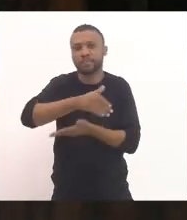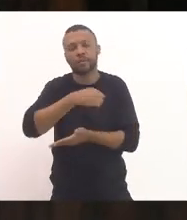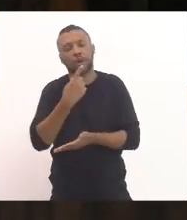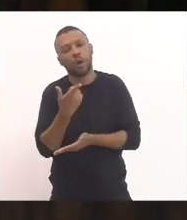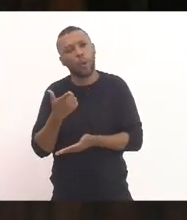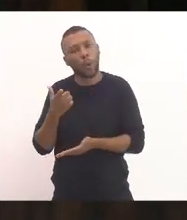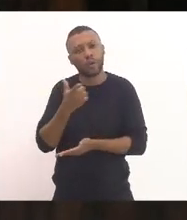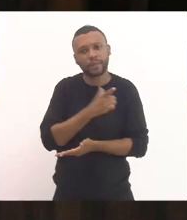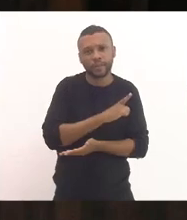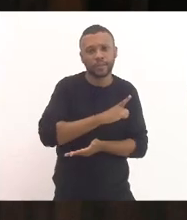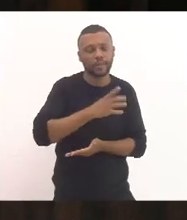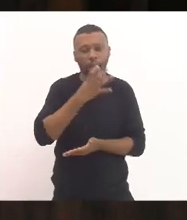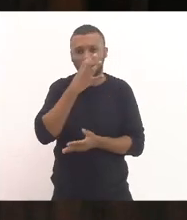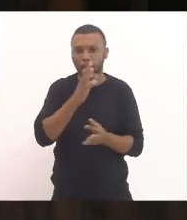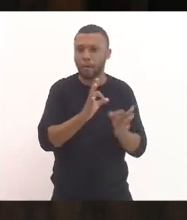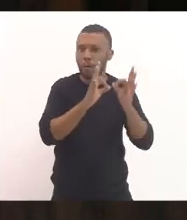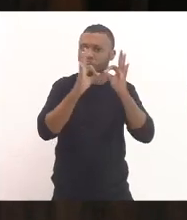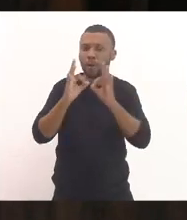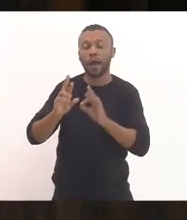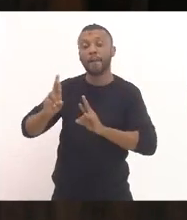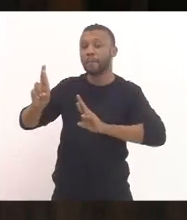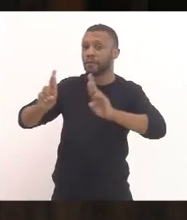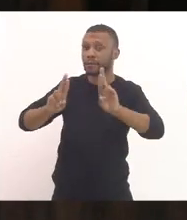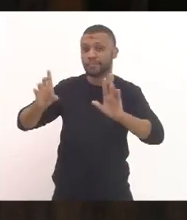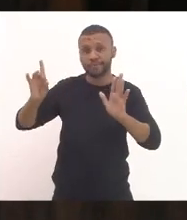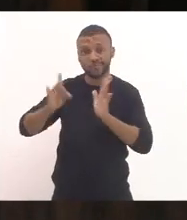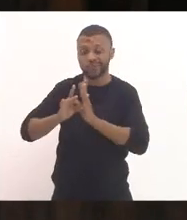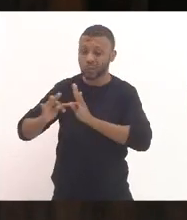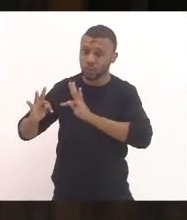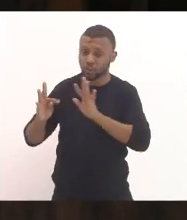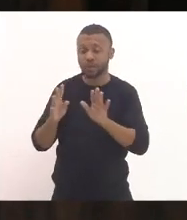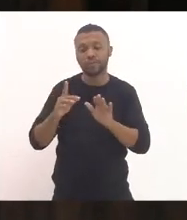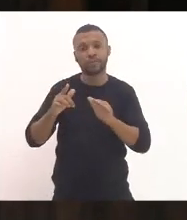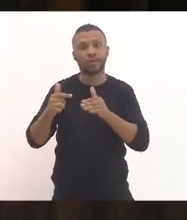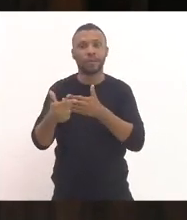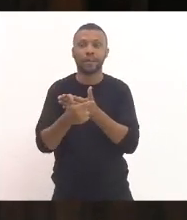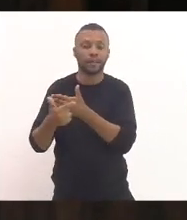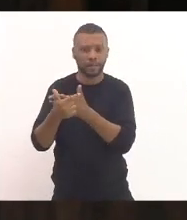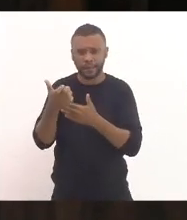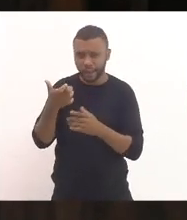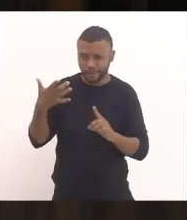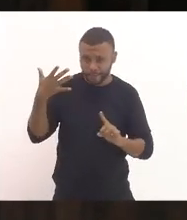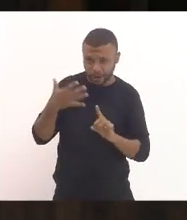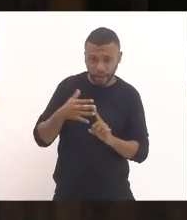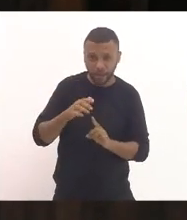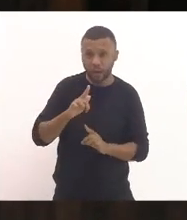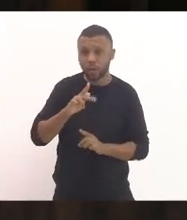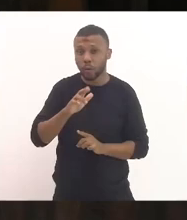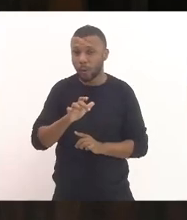ouvido aí apresentações efetivas de todas as carreiras quer falar Deputado Alberto